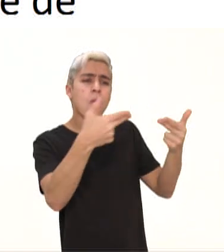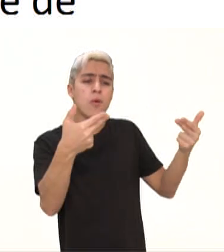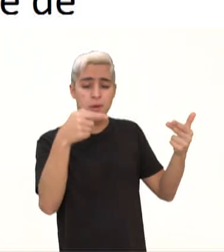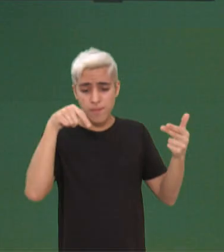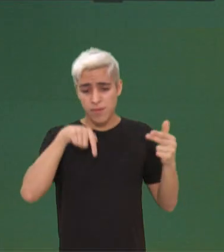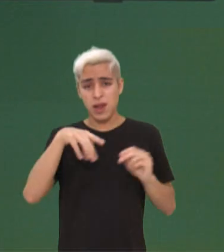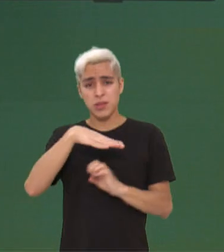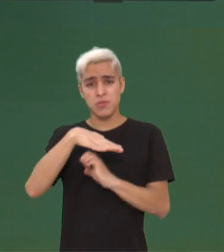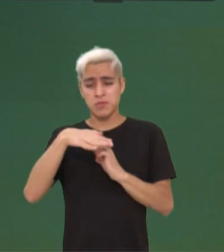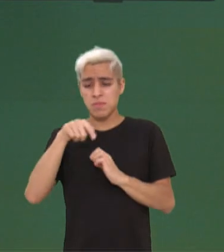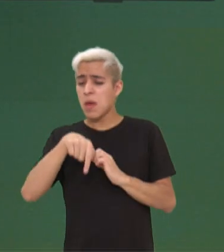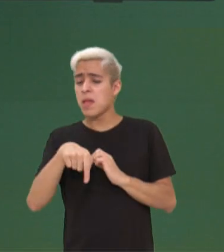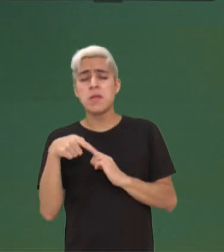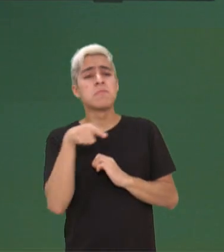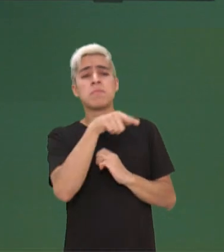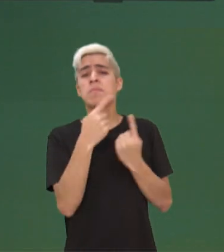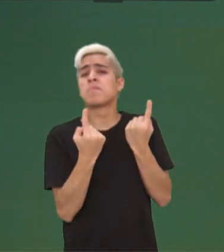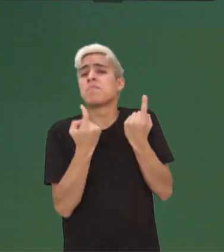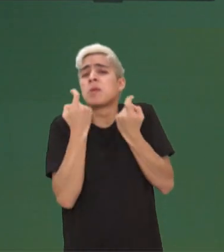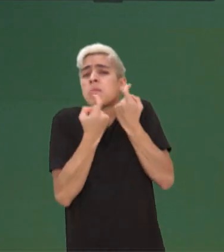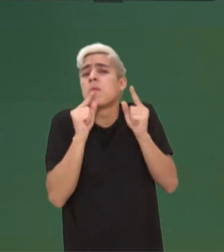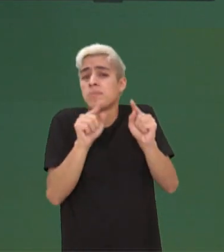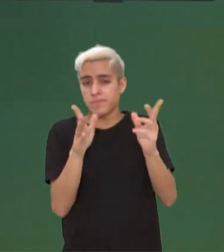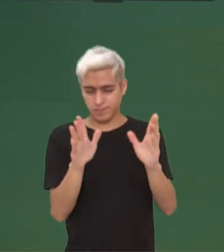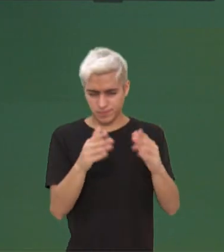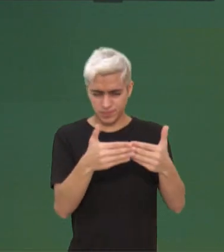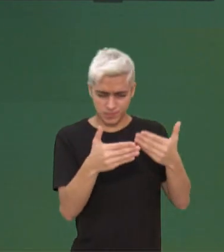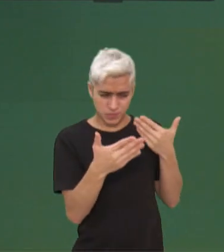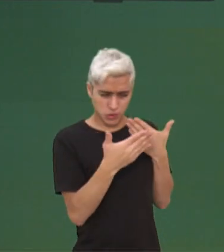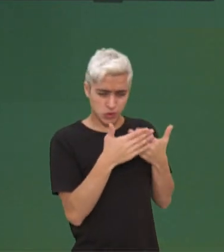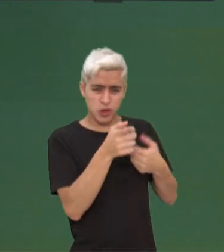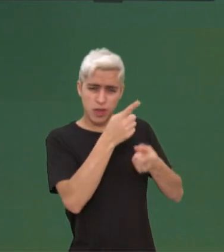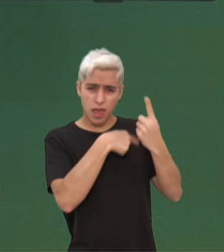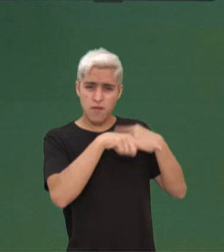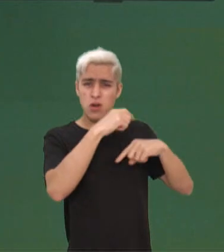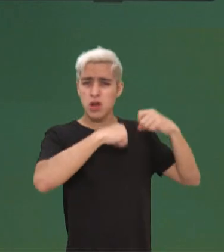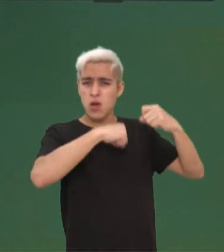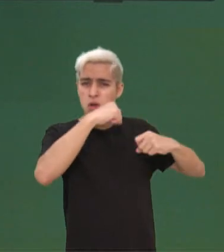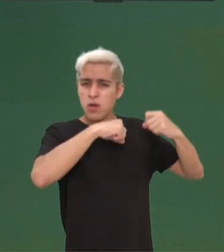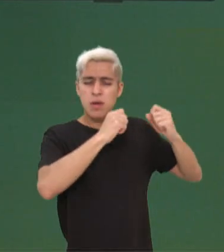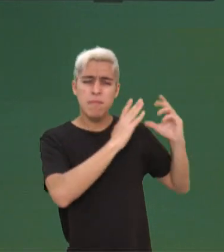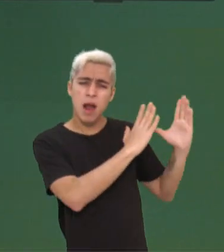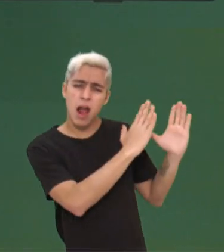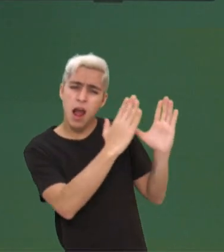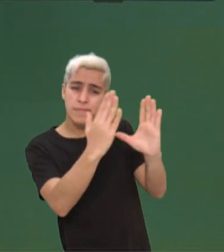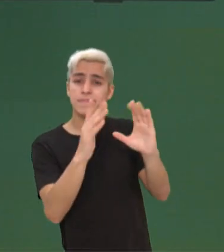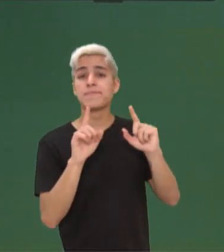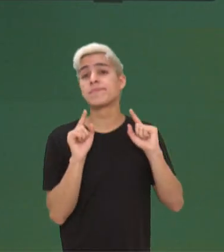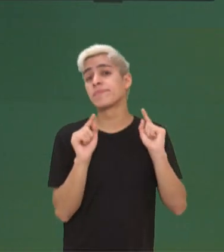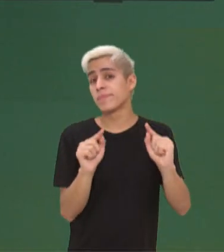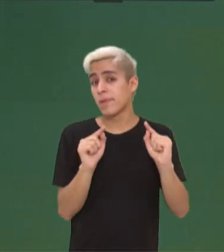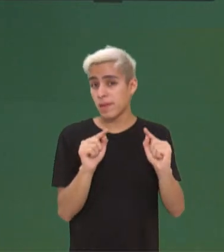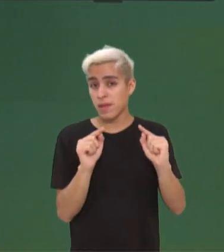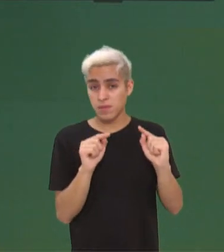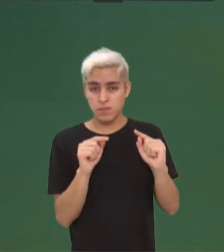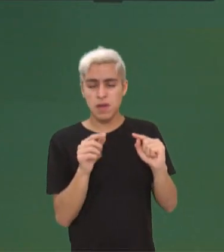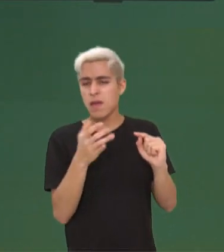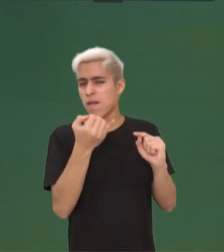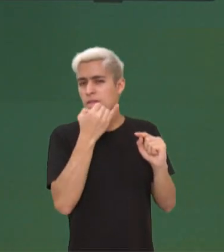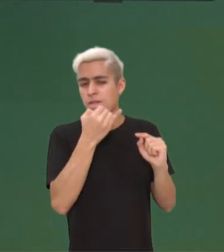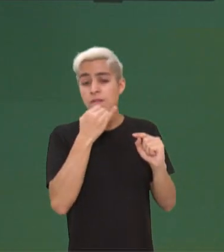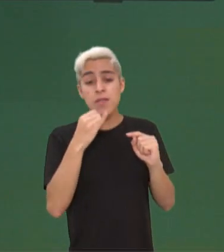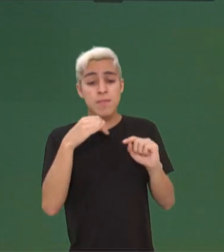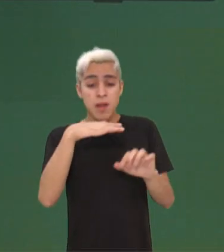indústria? Se eu pegar lá o estudo que nós já fizemos das revoluções industriais, nós vamos ver que a concentração